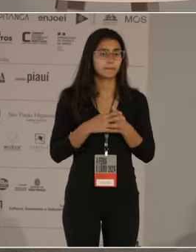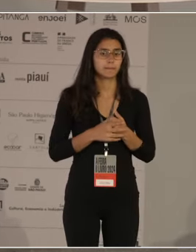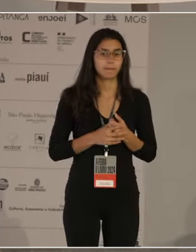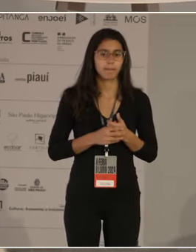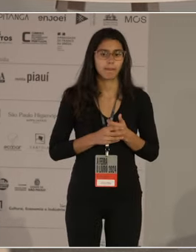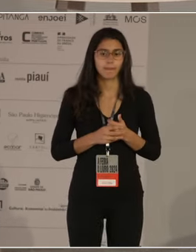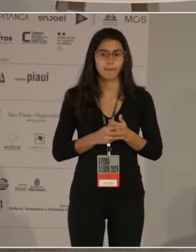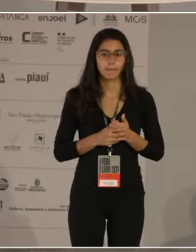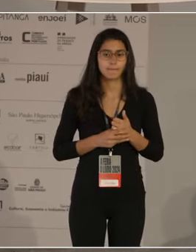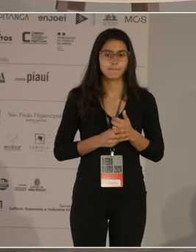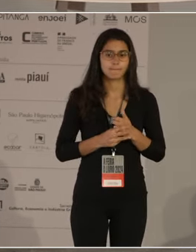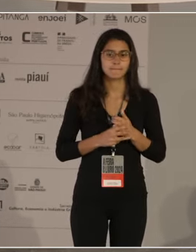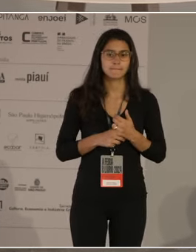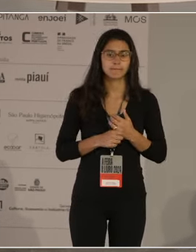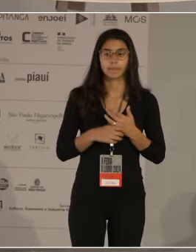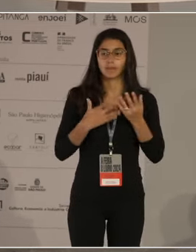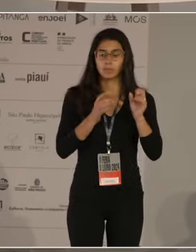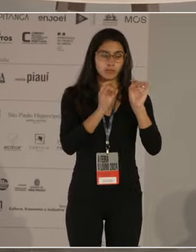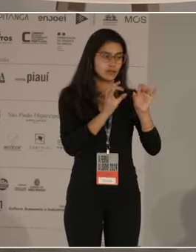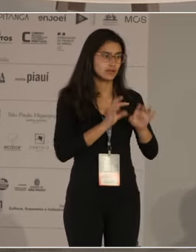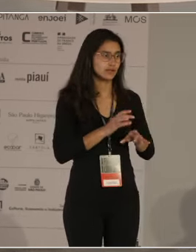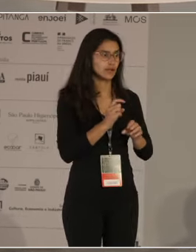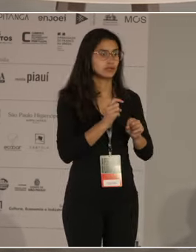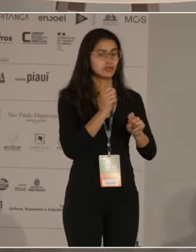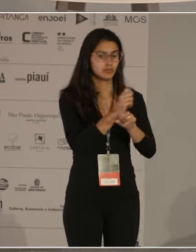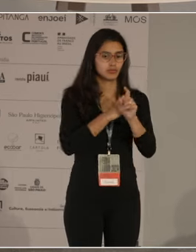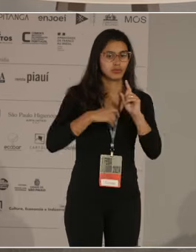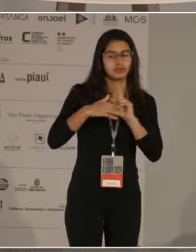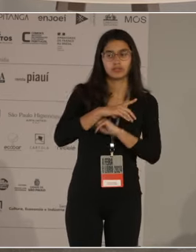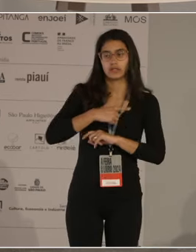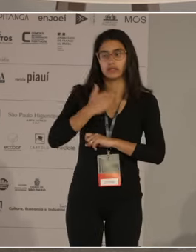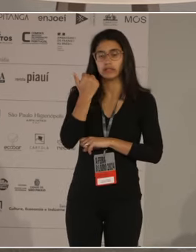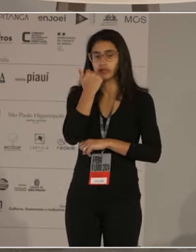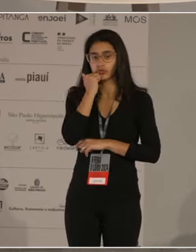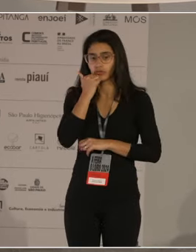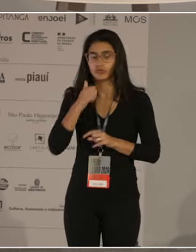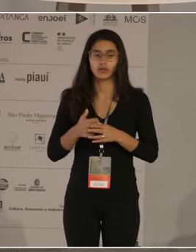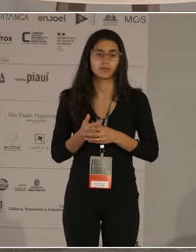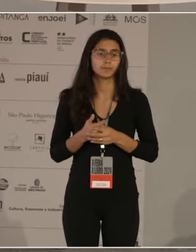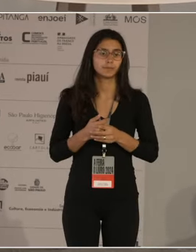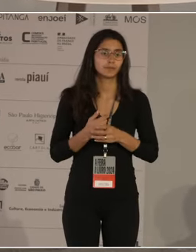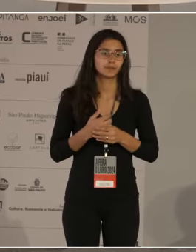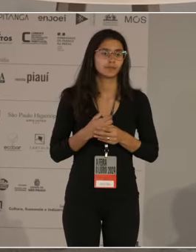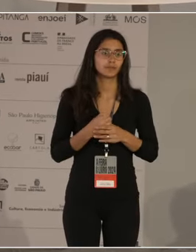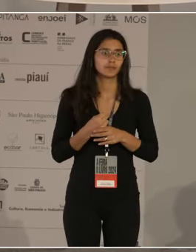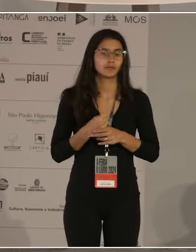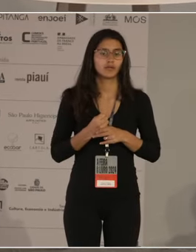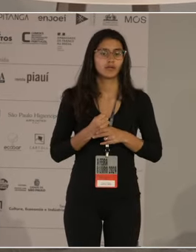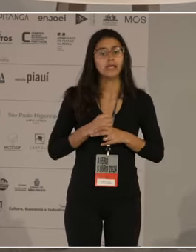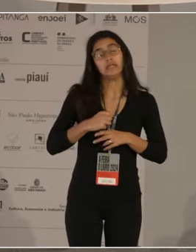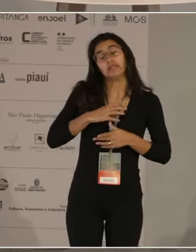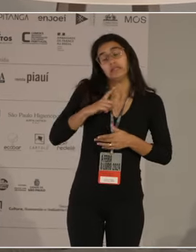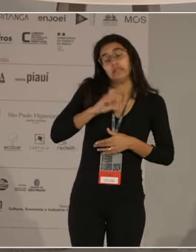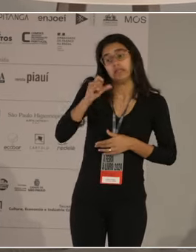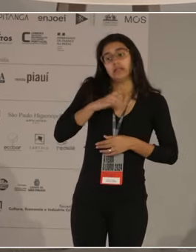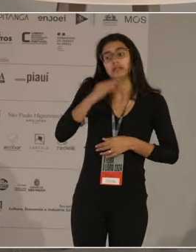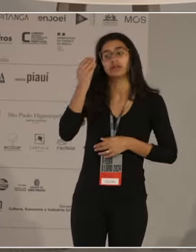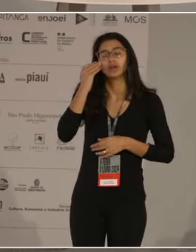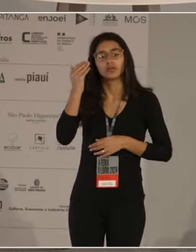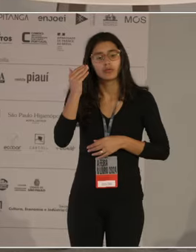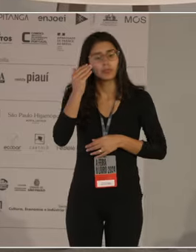Então, enfim, me especializei na sociologia das controvérsias científicas, né? Então, se eu tenho alguma expertise nessa, alguma entrada